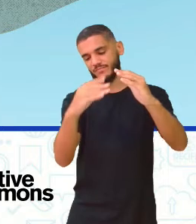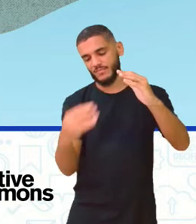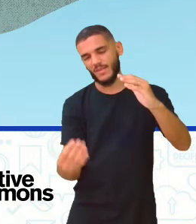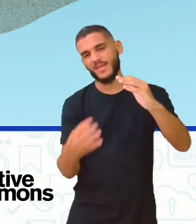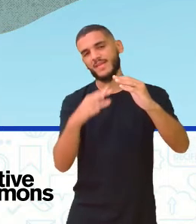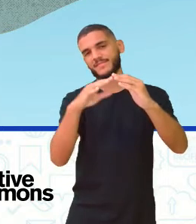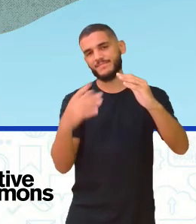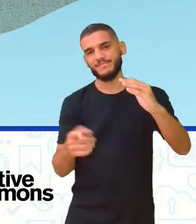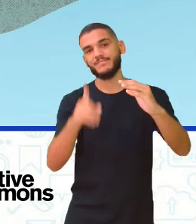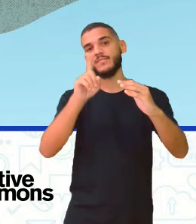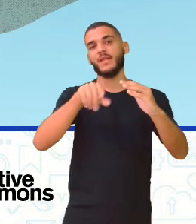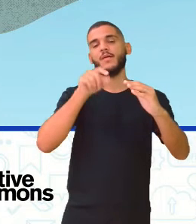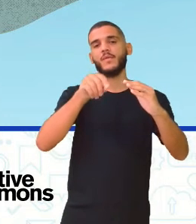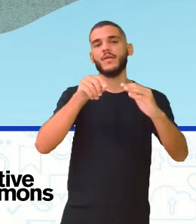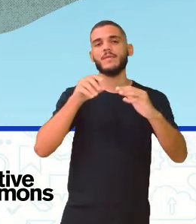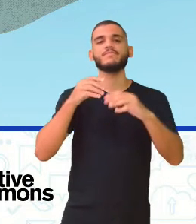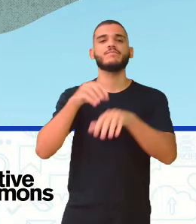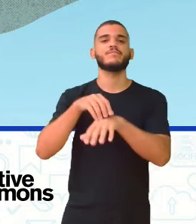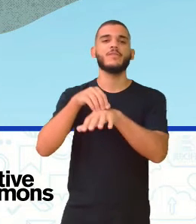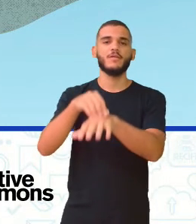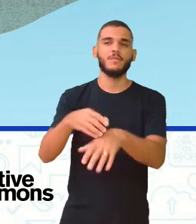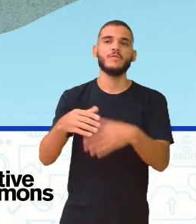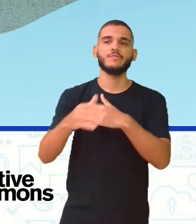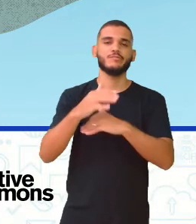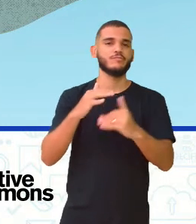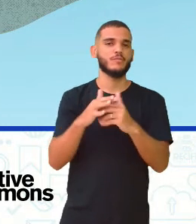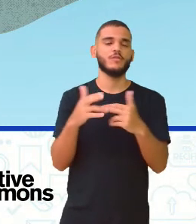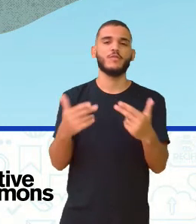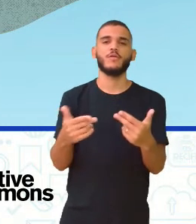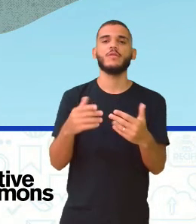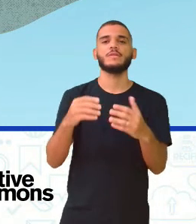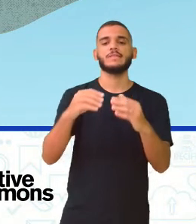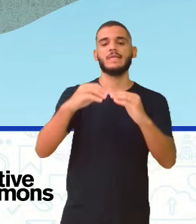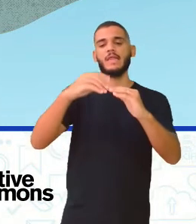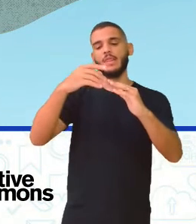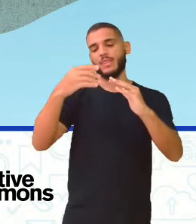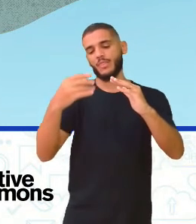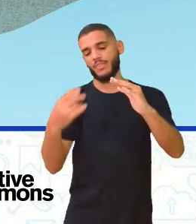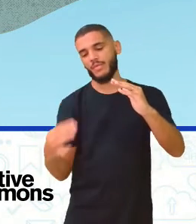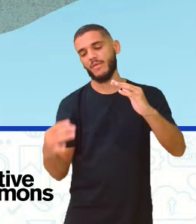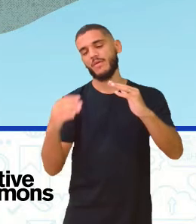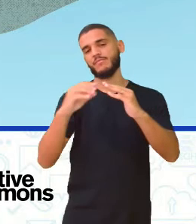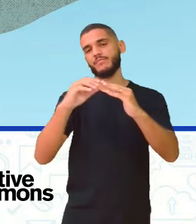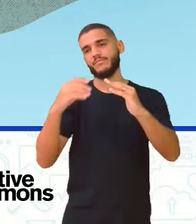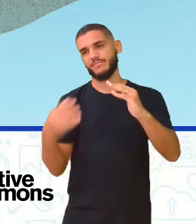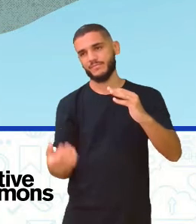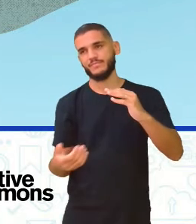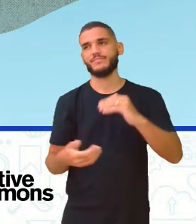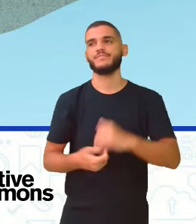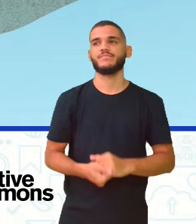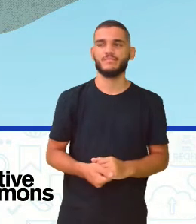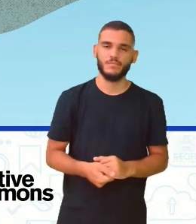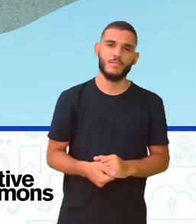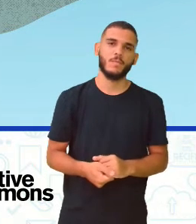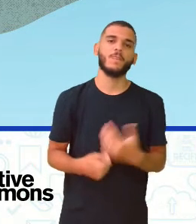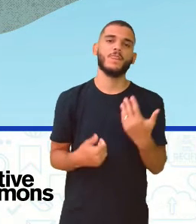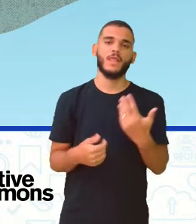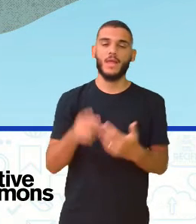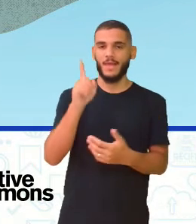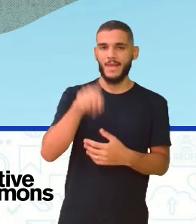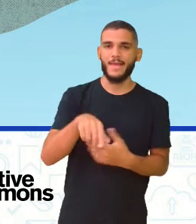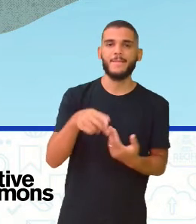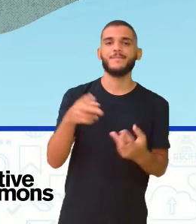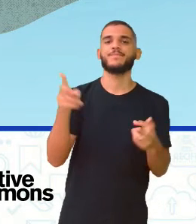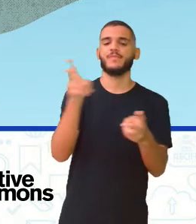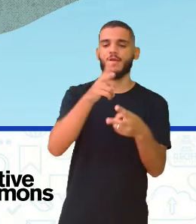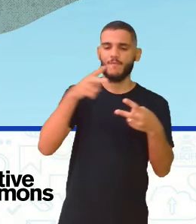sedimentos que foram ali soltos. Então é bem comum quando a gente fala da erosão, eólica, a gente vê lá aquelas